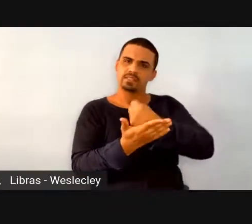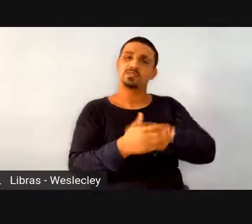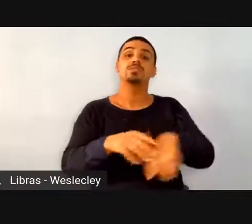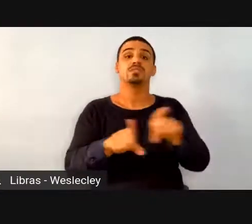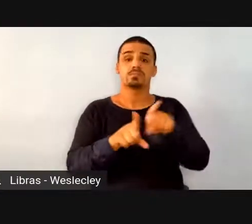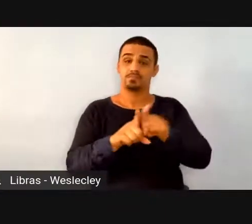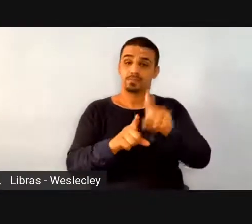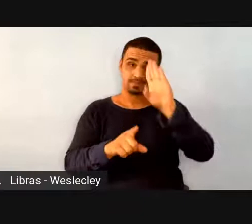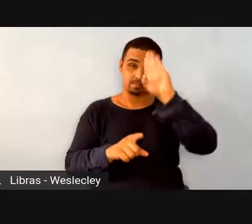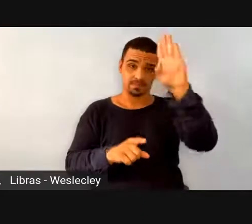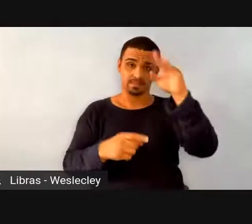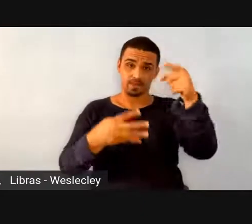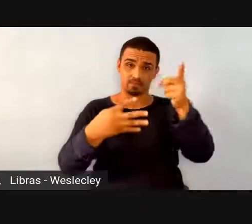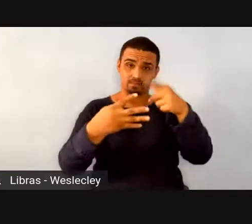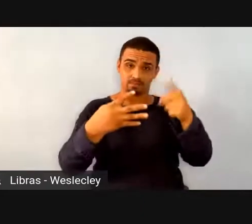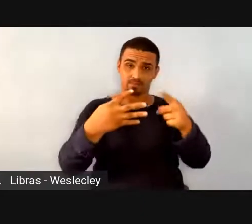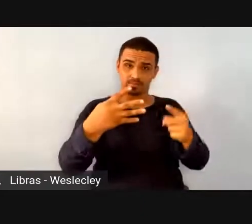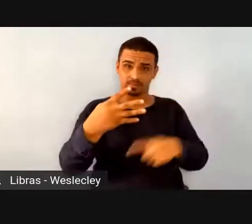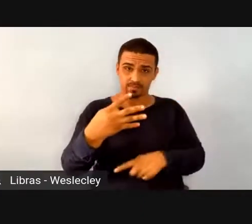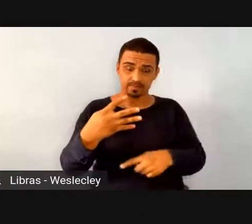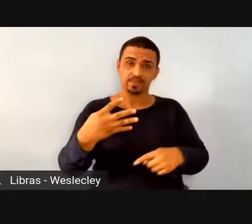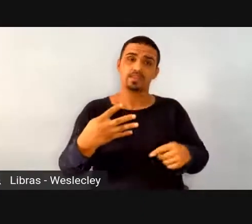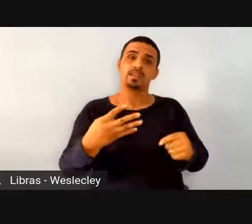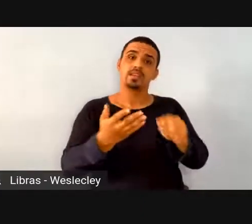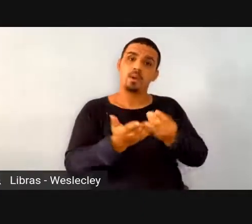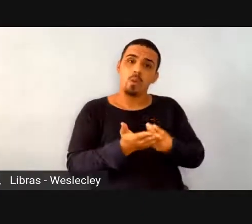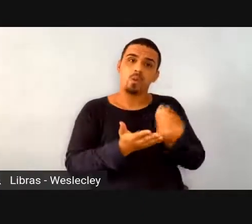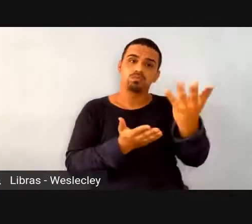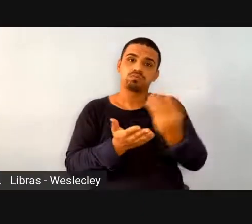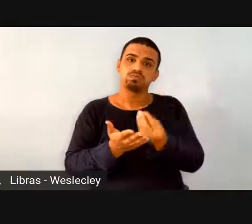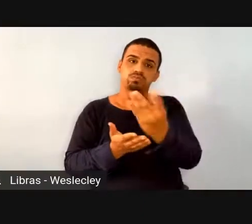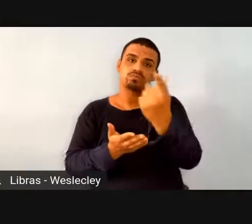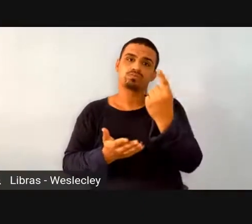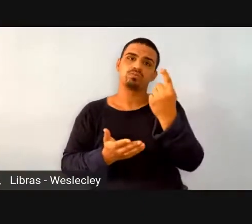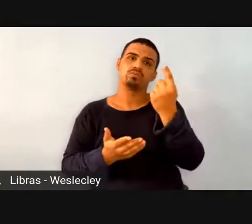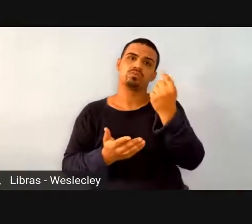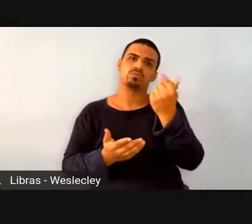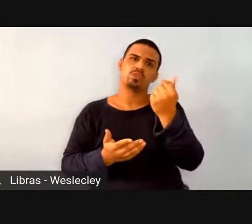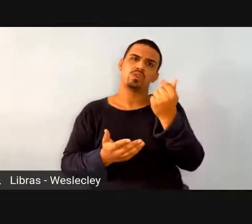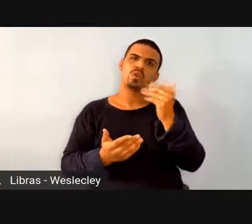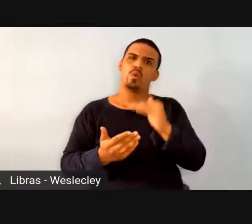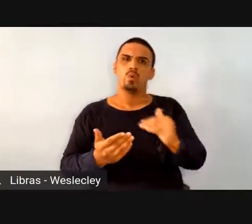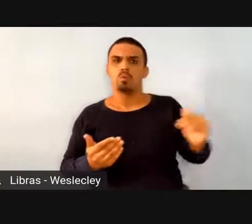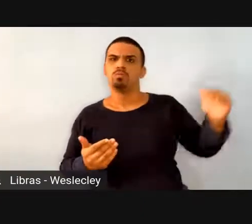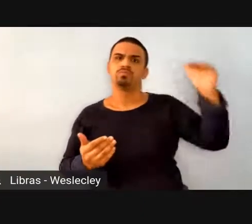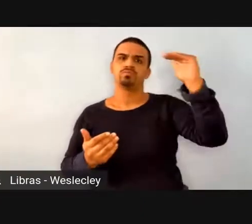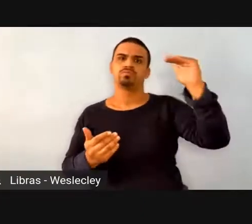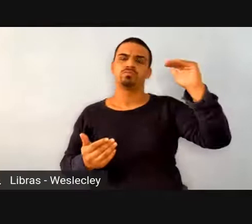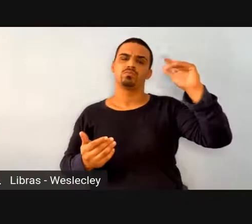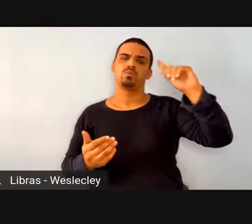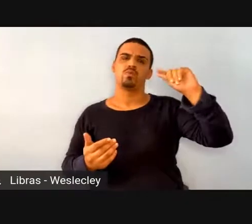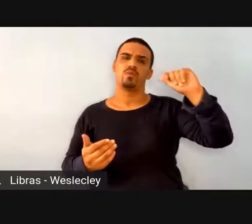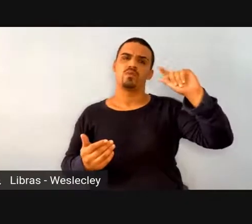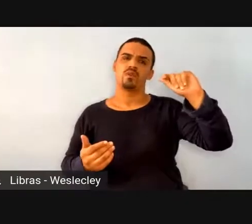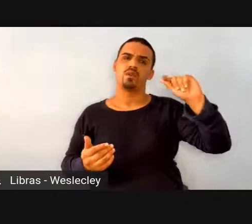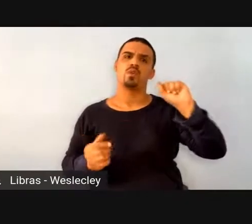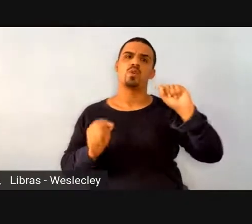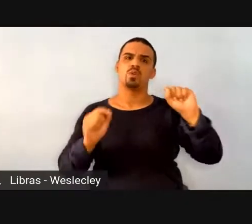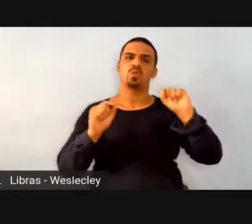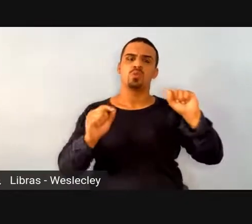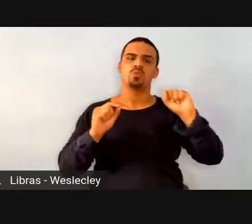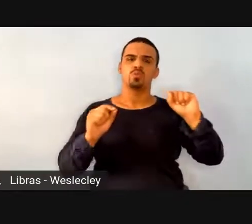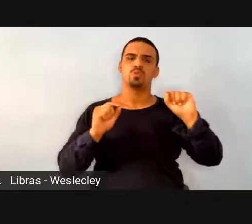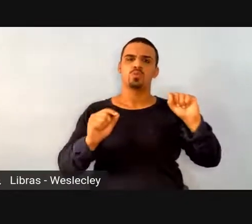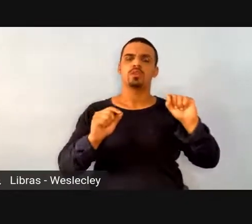eles doavam para as campanhas no Brasil um volume muito superior ao que o peso deles no